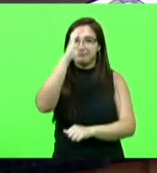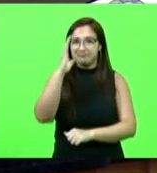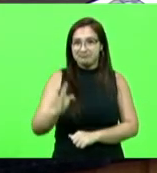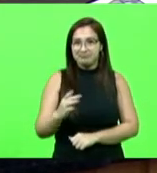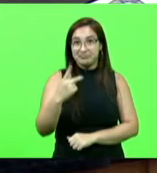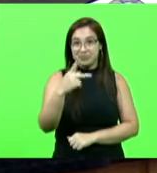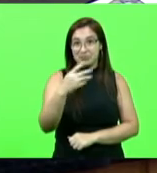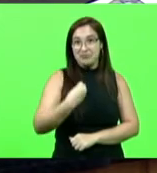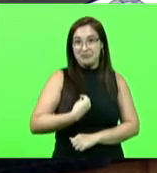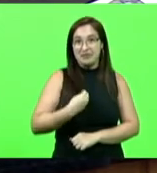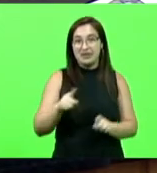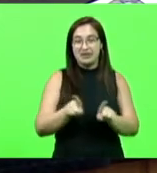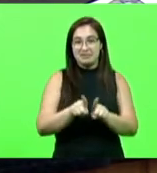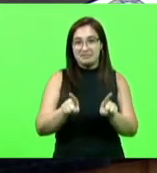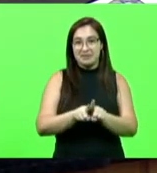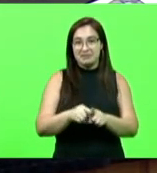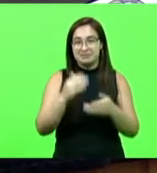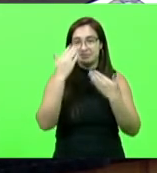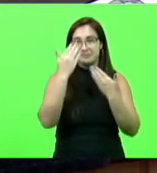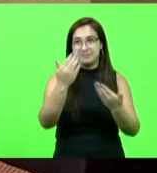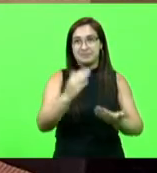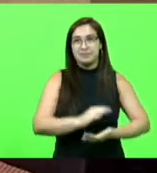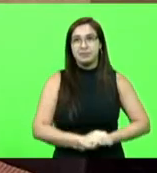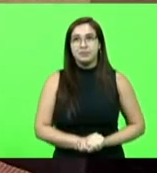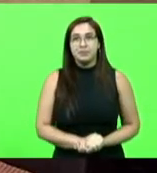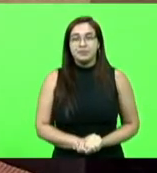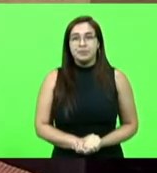vida. Muito obrigado, presidente.